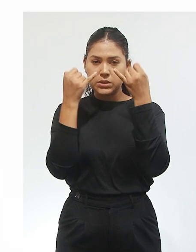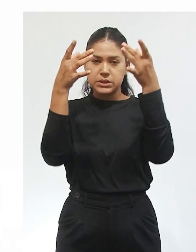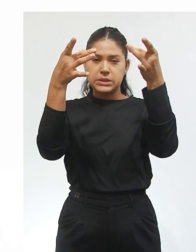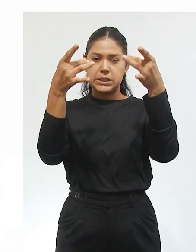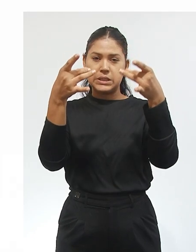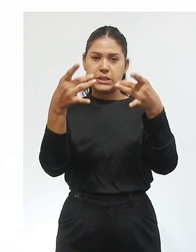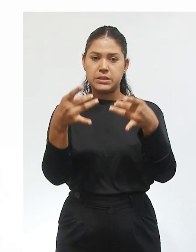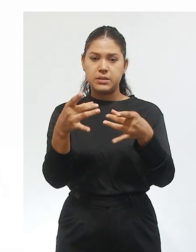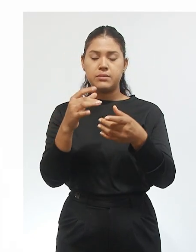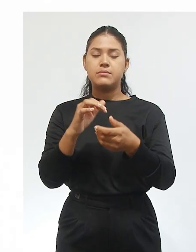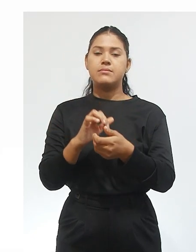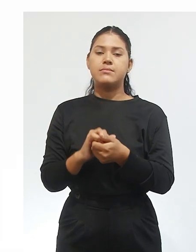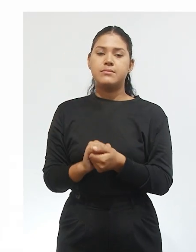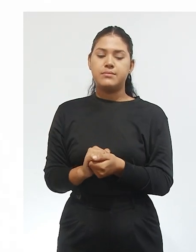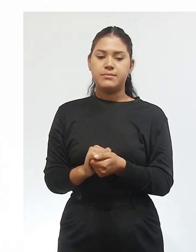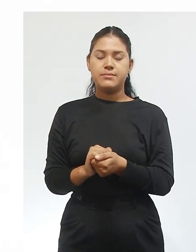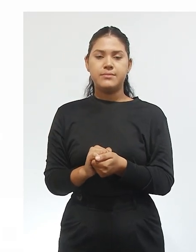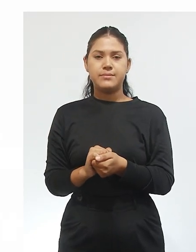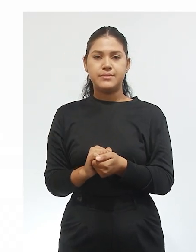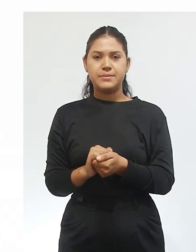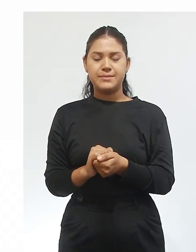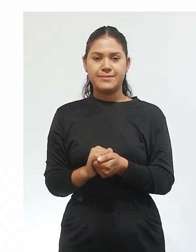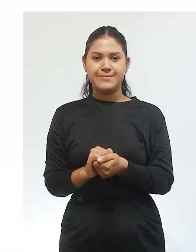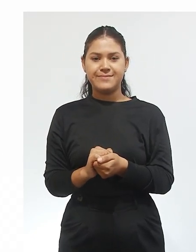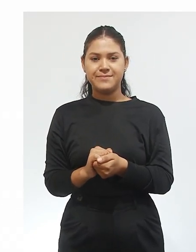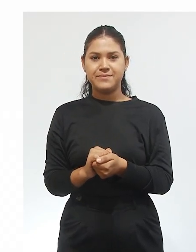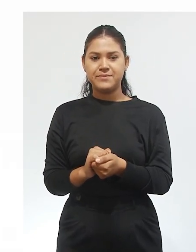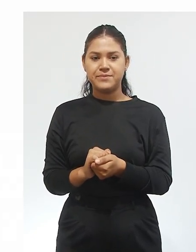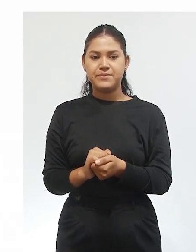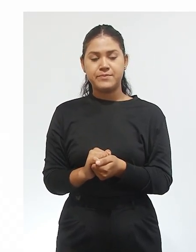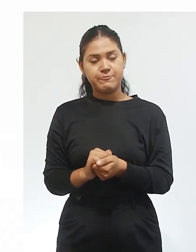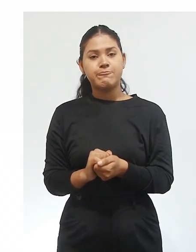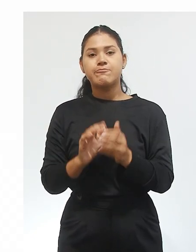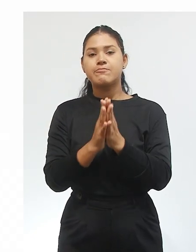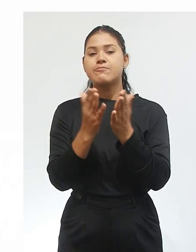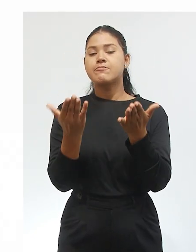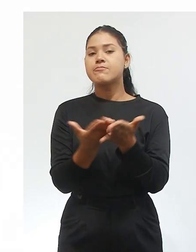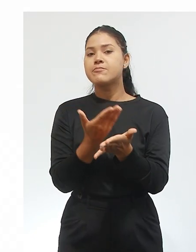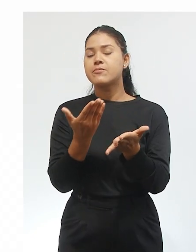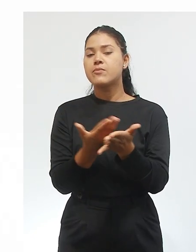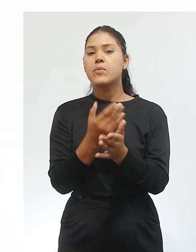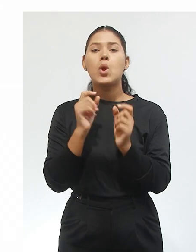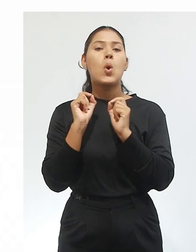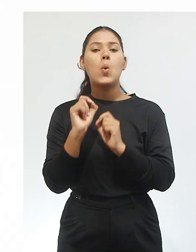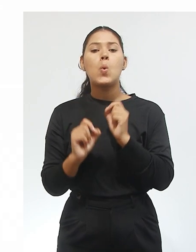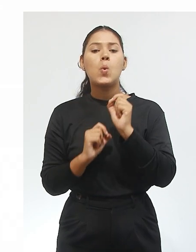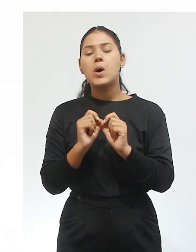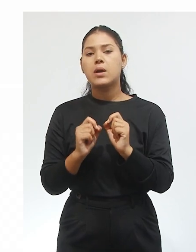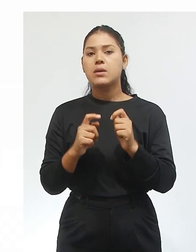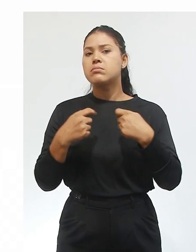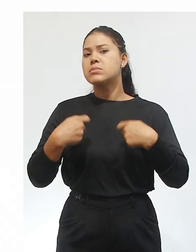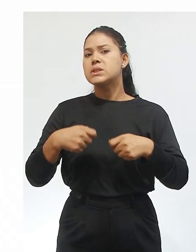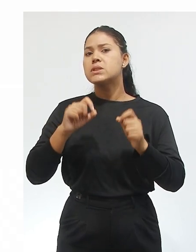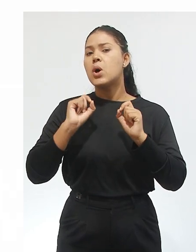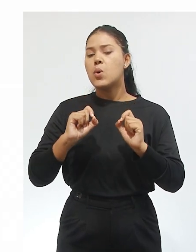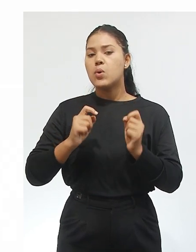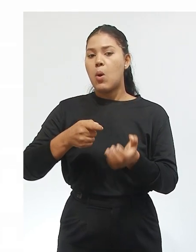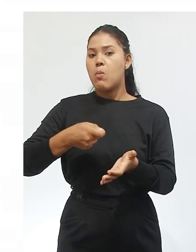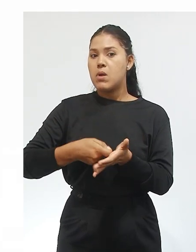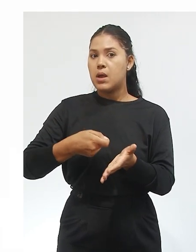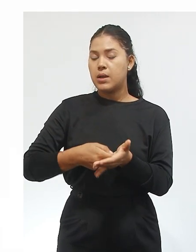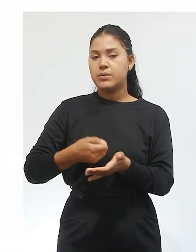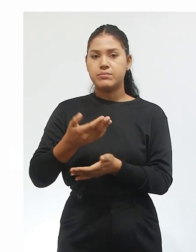também, tá? Outra característica aqui dos livros contábeis, o que ele é exigido, o que ele pode possibilitar? Dos livros